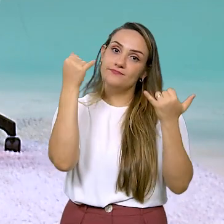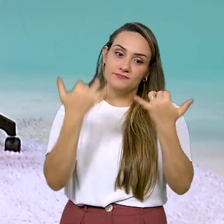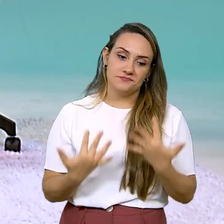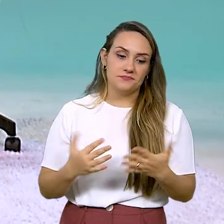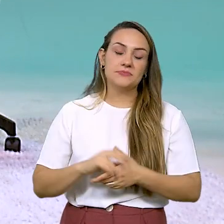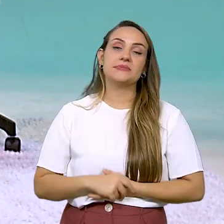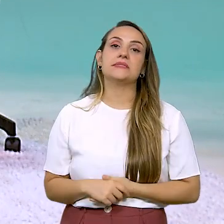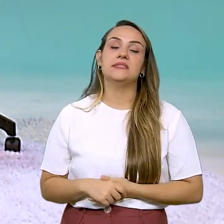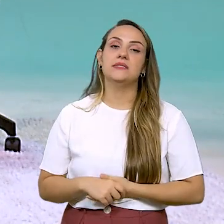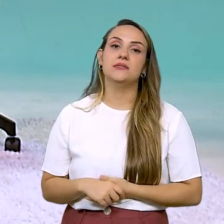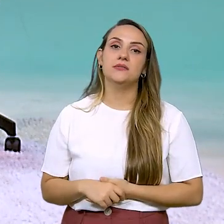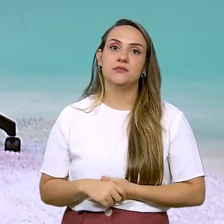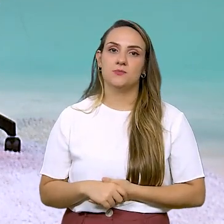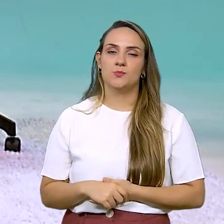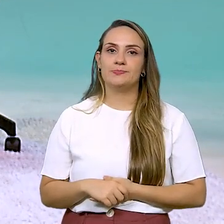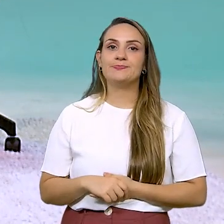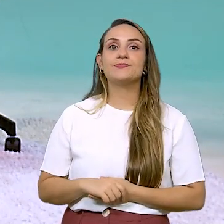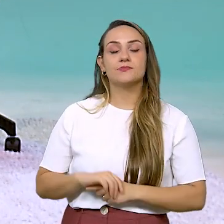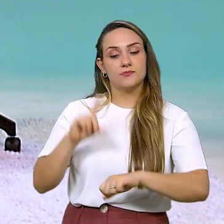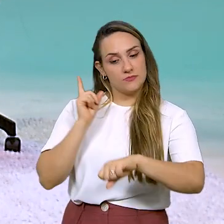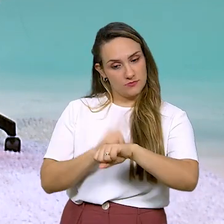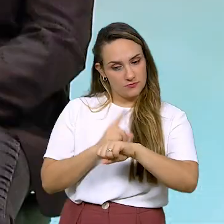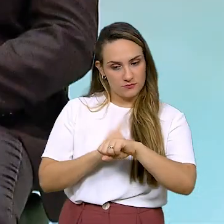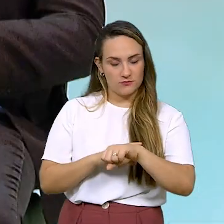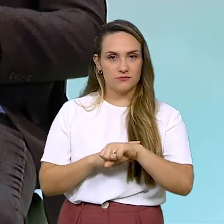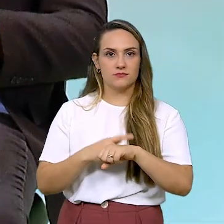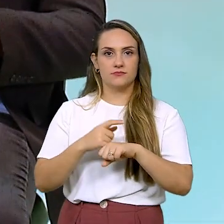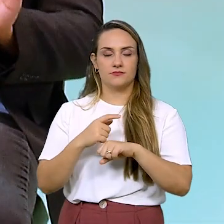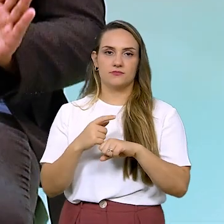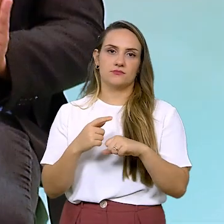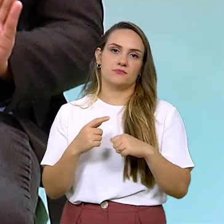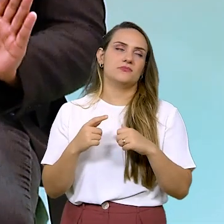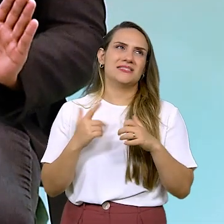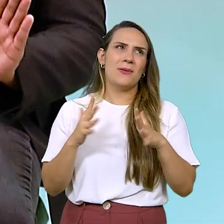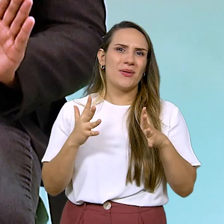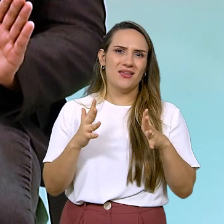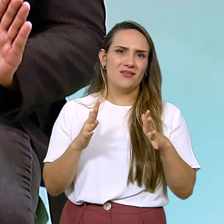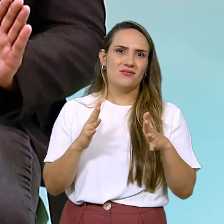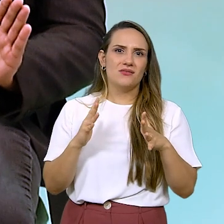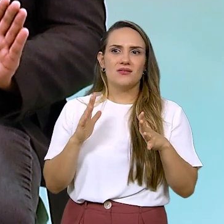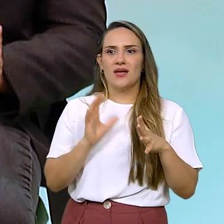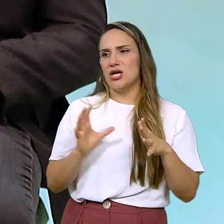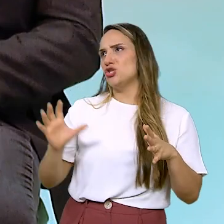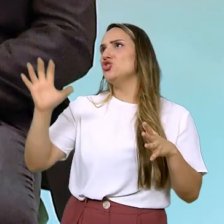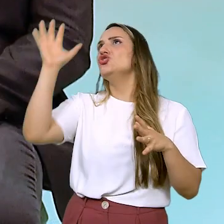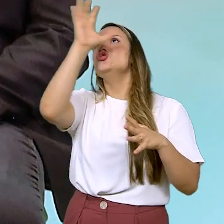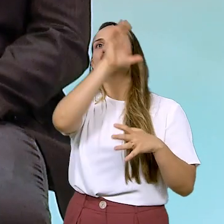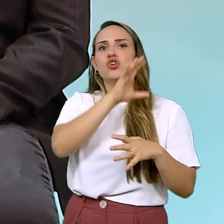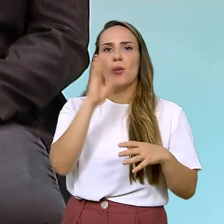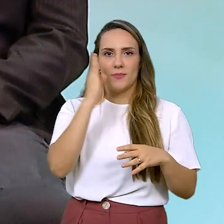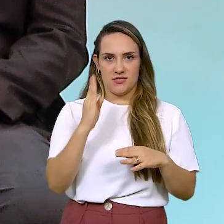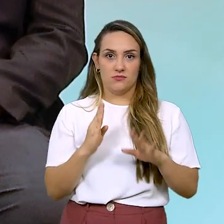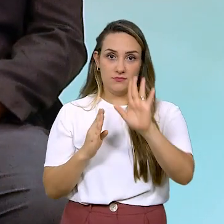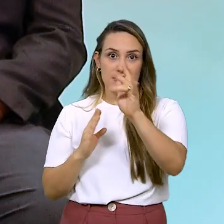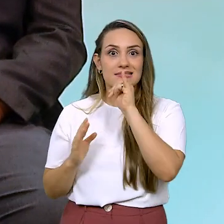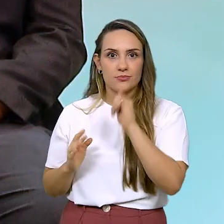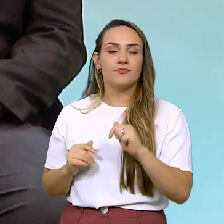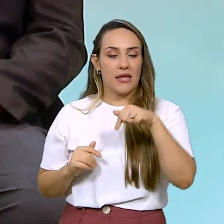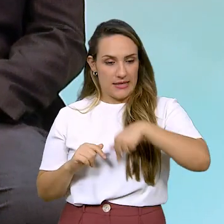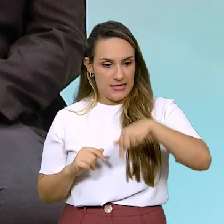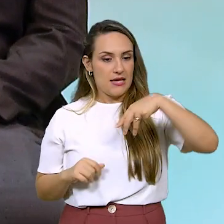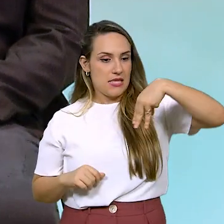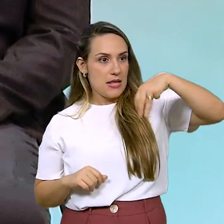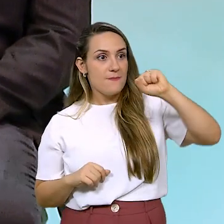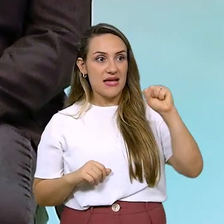verdade, quando nós tratamos aqui, por exemplo, depende da região do Brasil, vamos dizer assim, né? Aqui no MS,